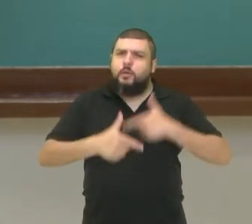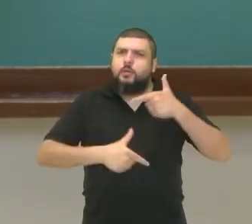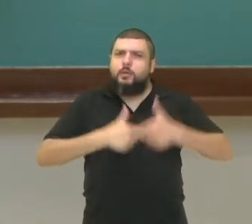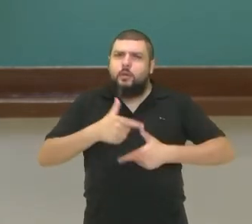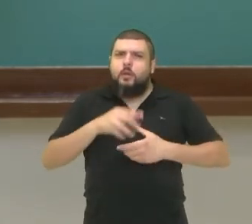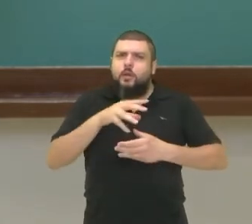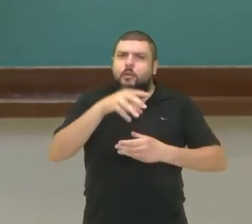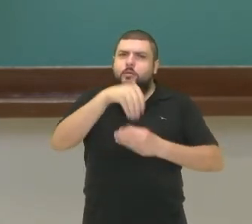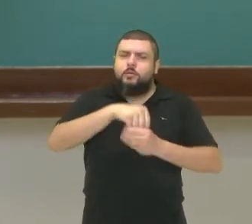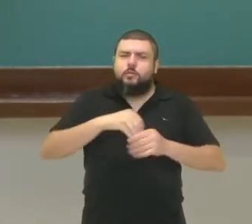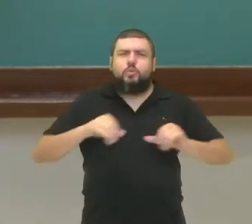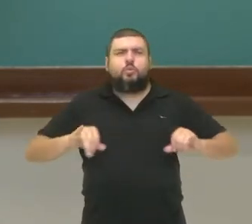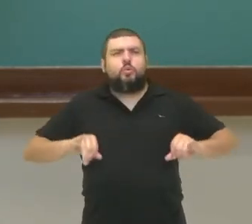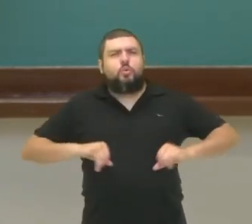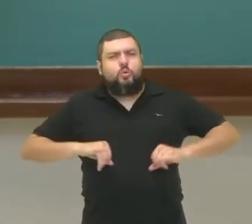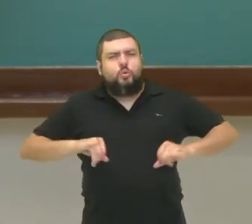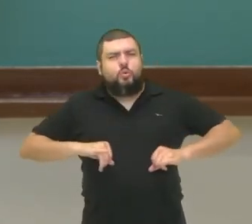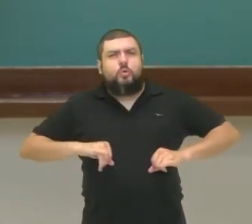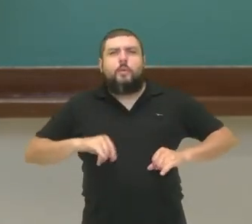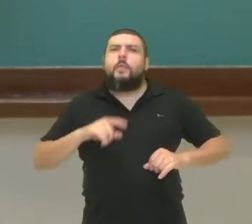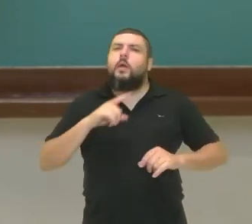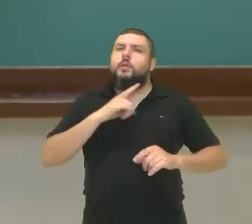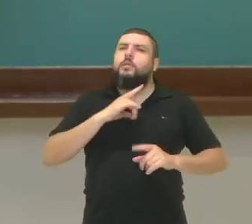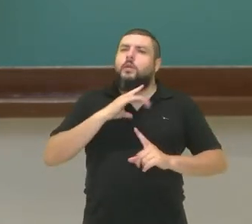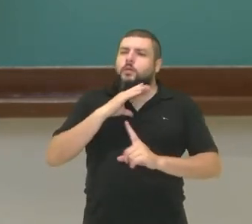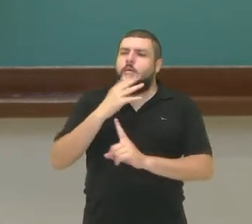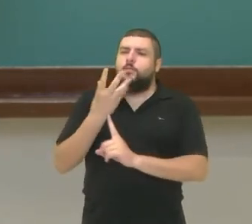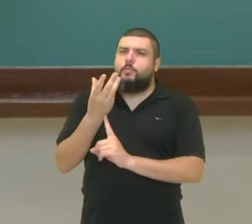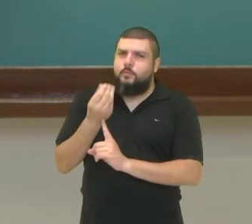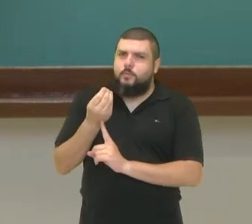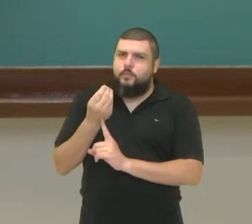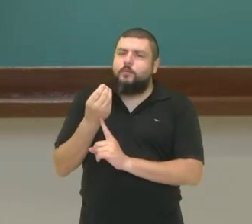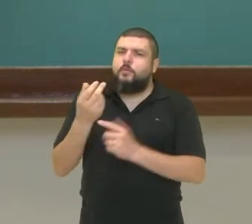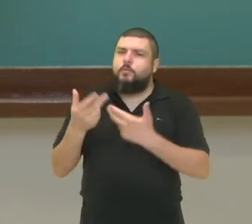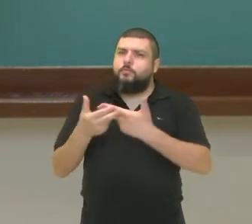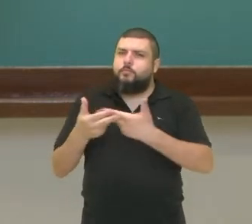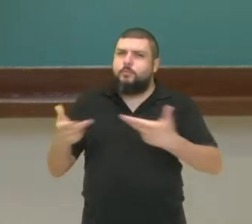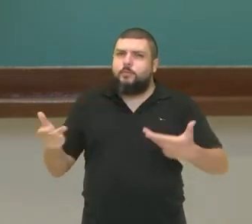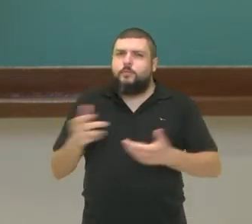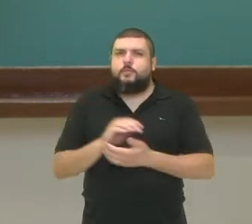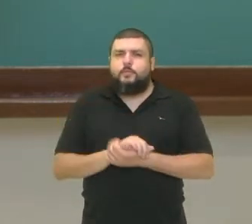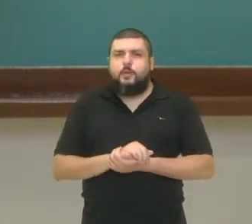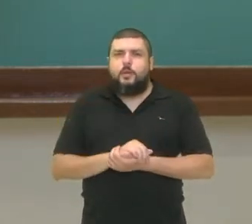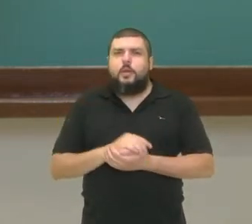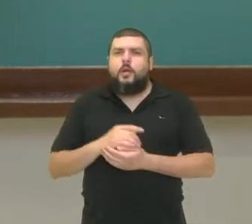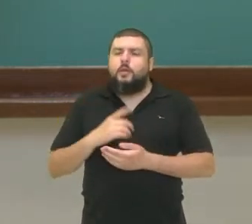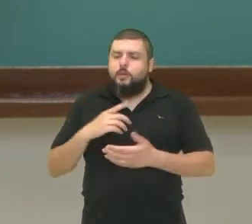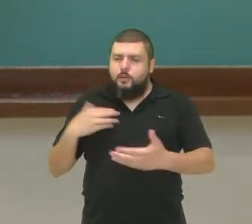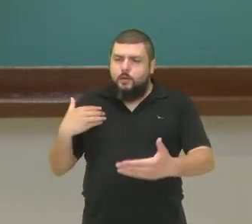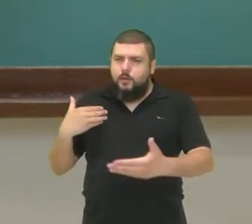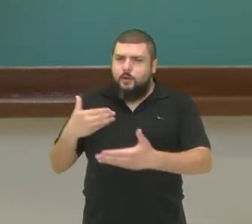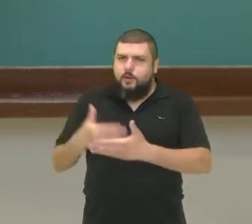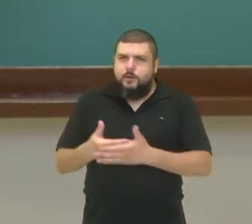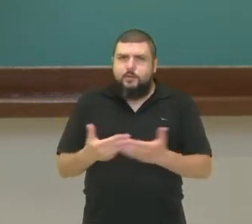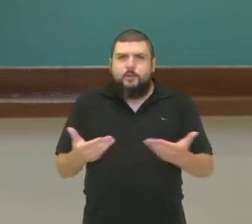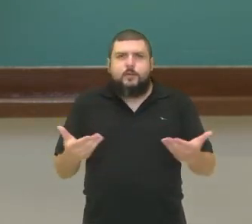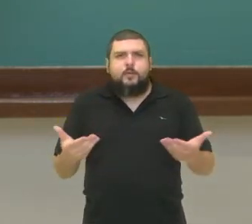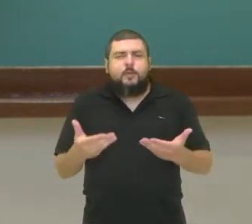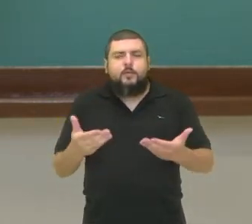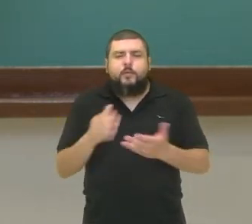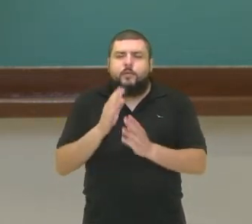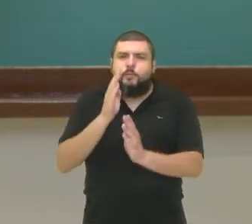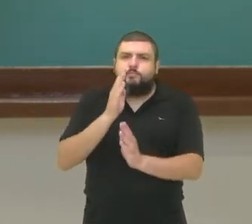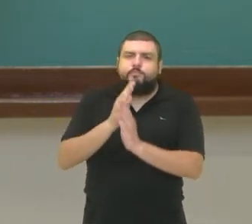uma consequência artística também. E não só artística, né? Nós temos as consequências até hoje relacionadas a esse tipo